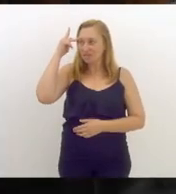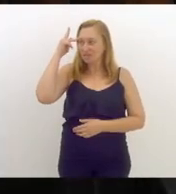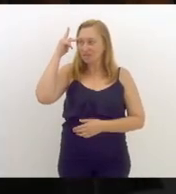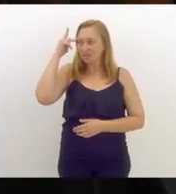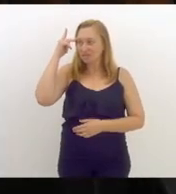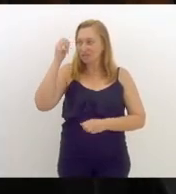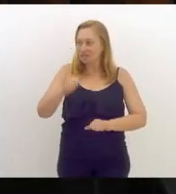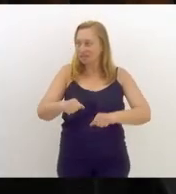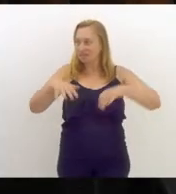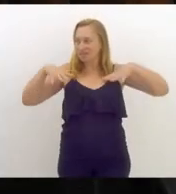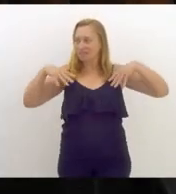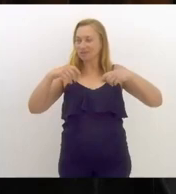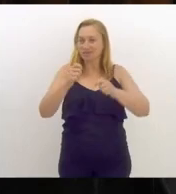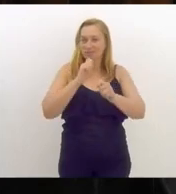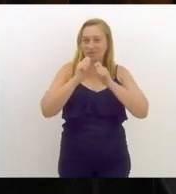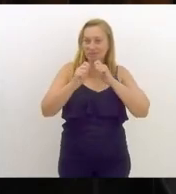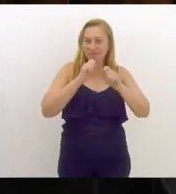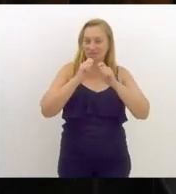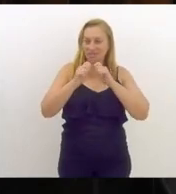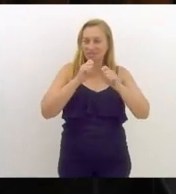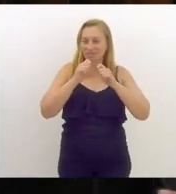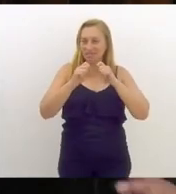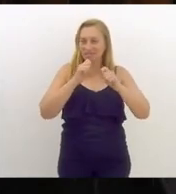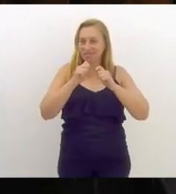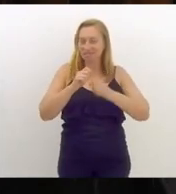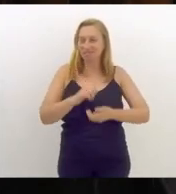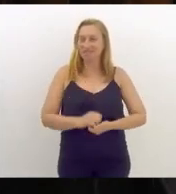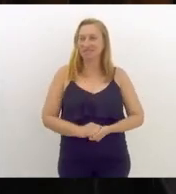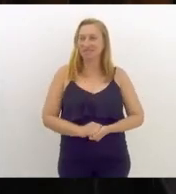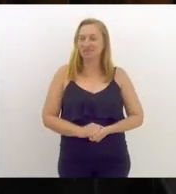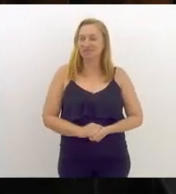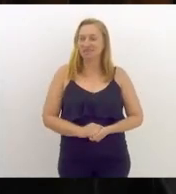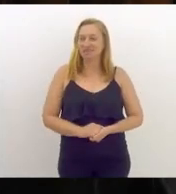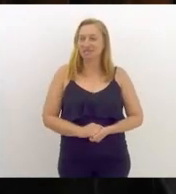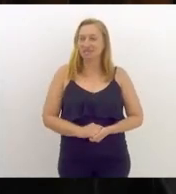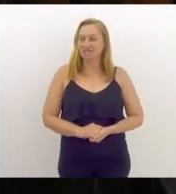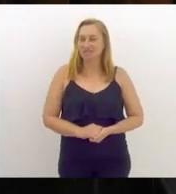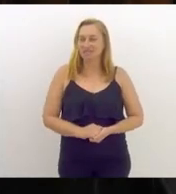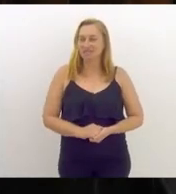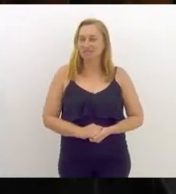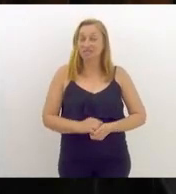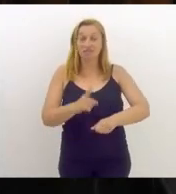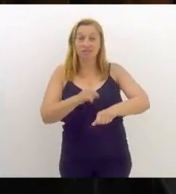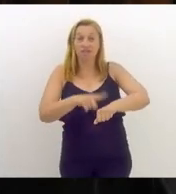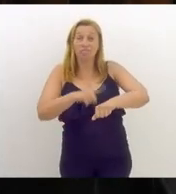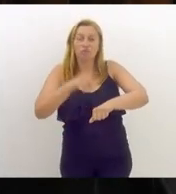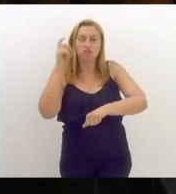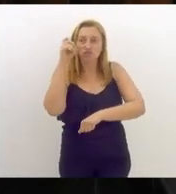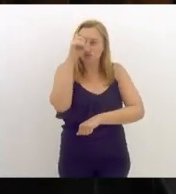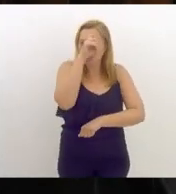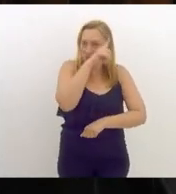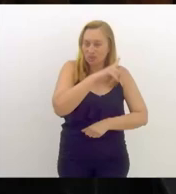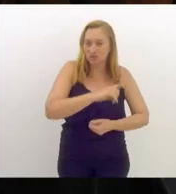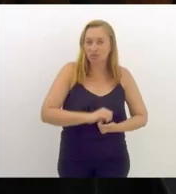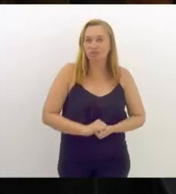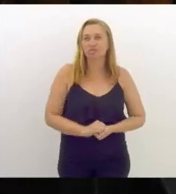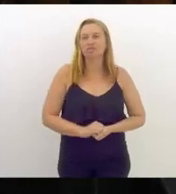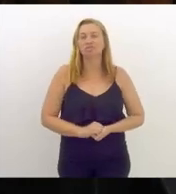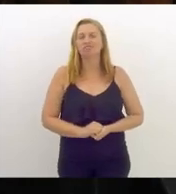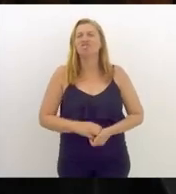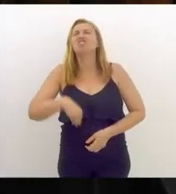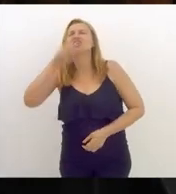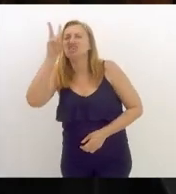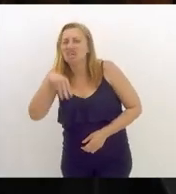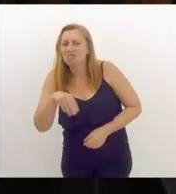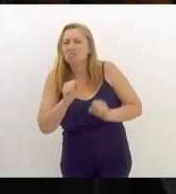nós estamos vivendo no Brasil tempos sombrios Quem poderia